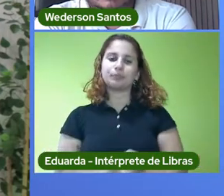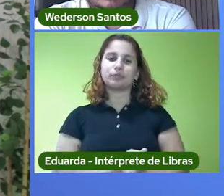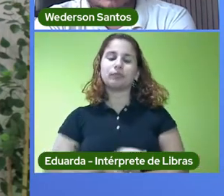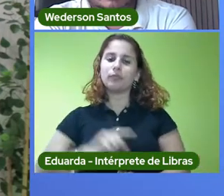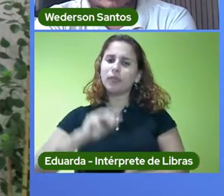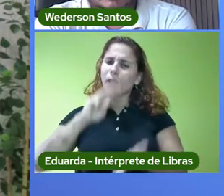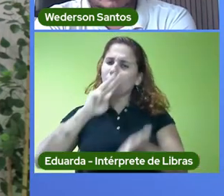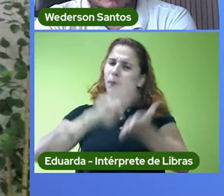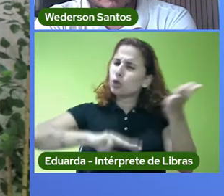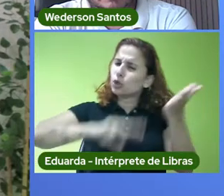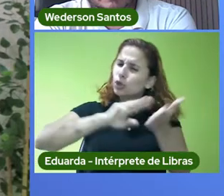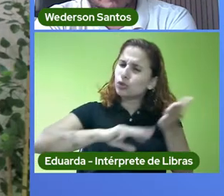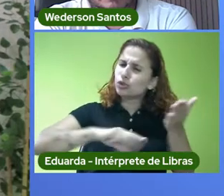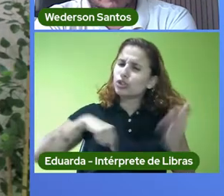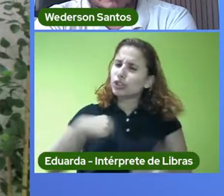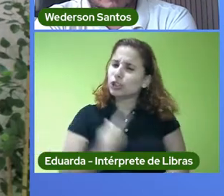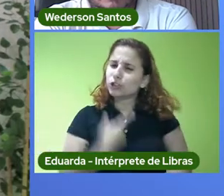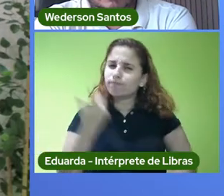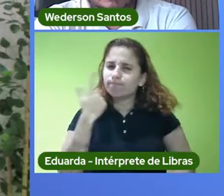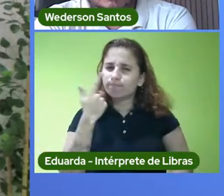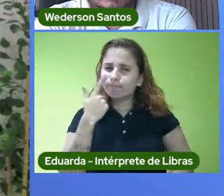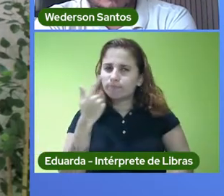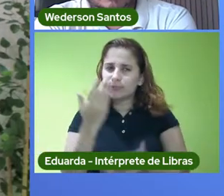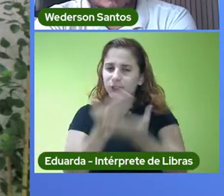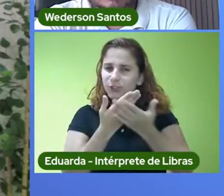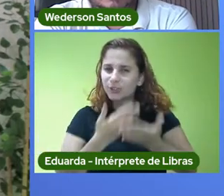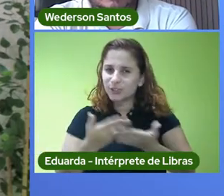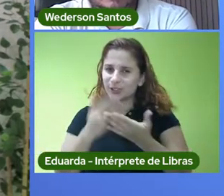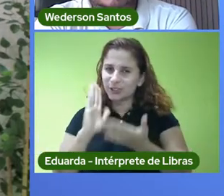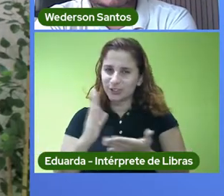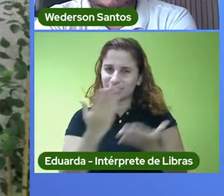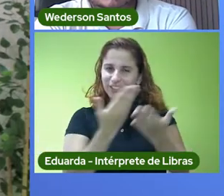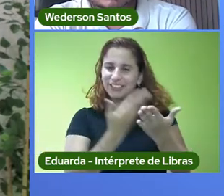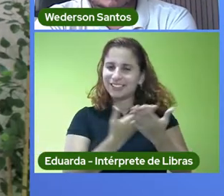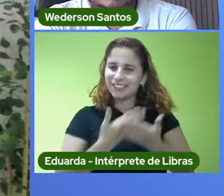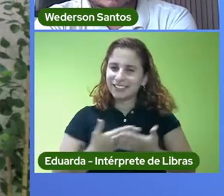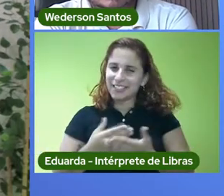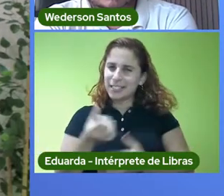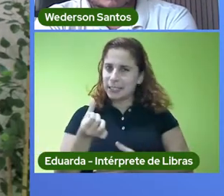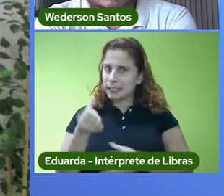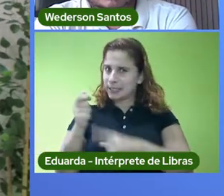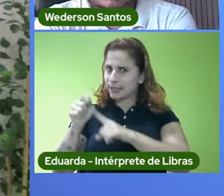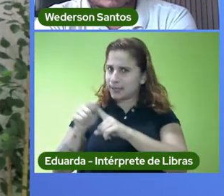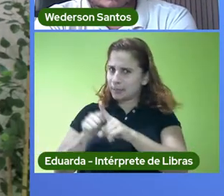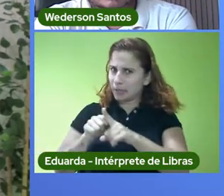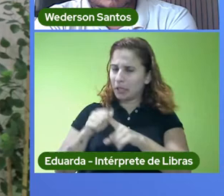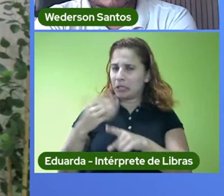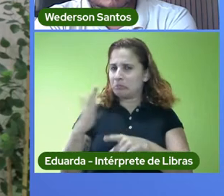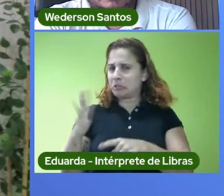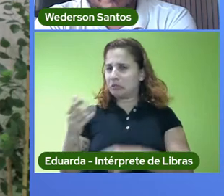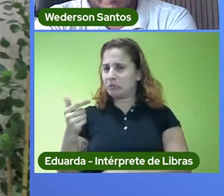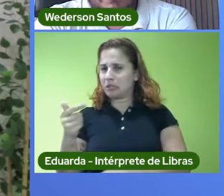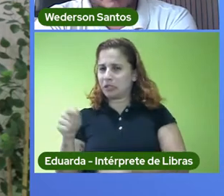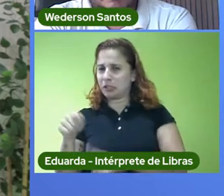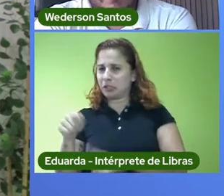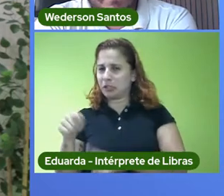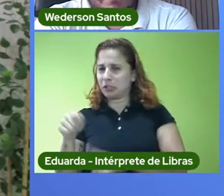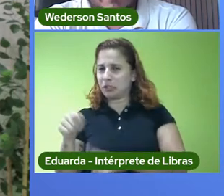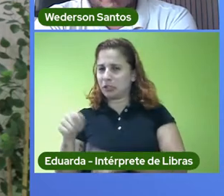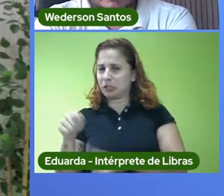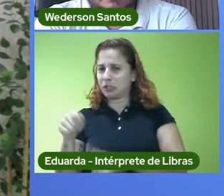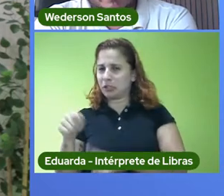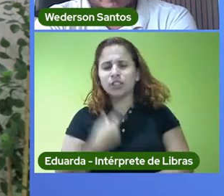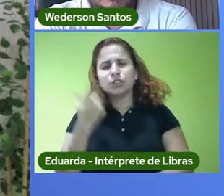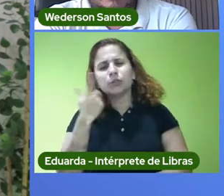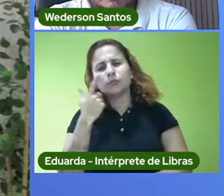aqui já há uns 6 meses, 7 meses, desde o início do ano passado, na verdade, né? A gente tem acreditado que é uma metodologia que